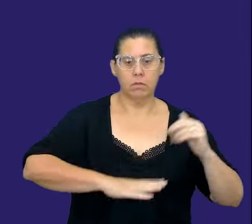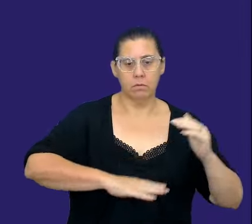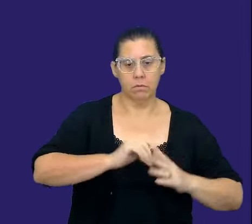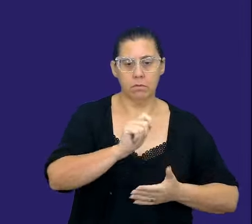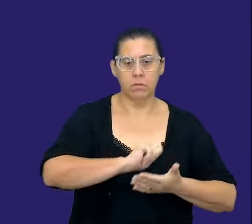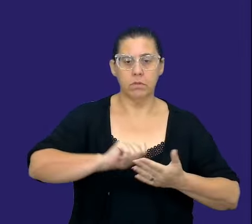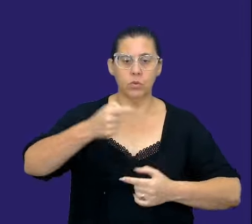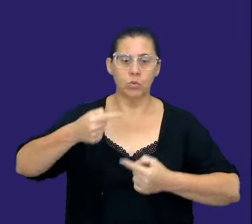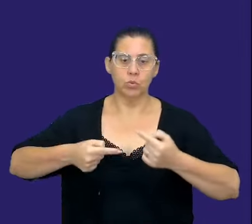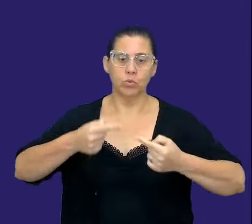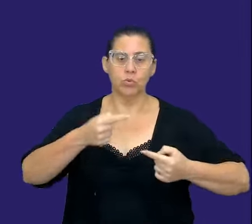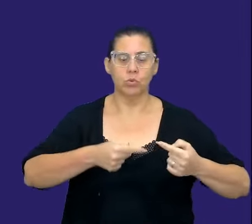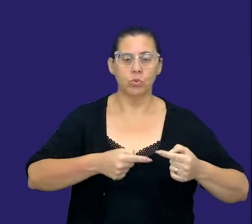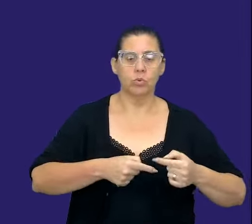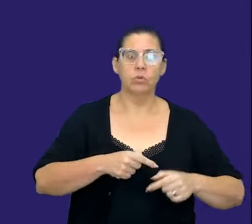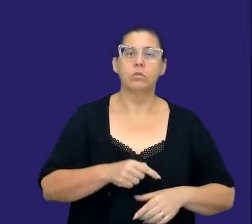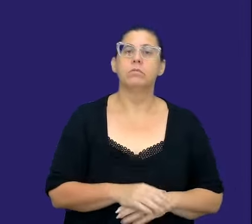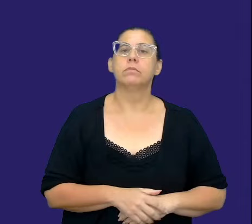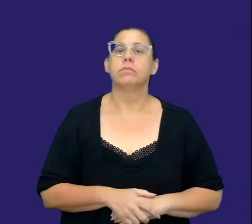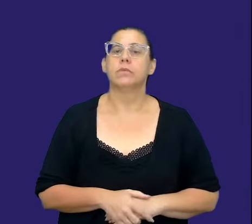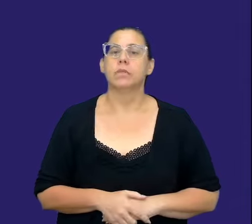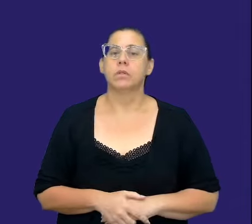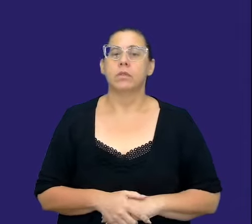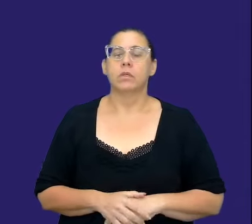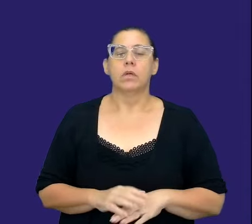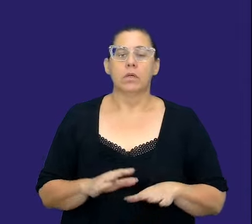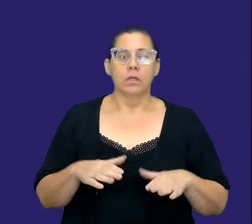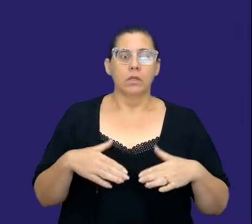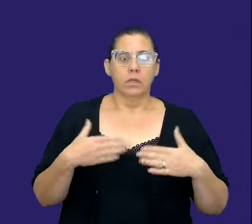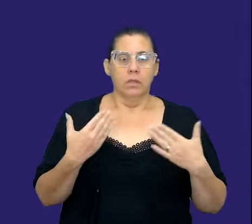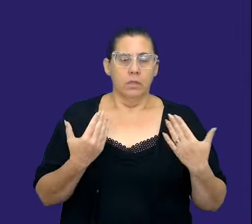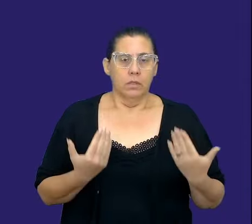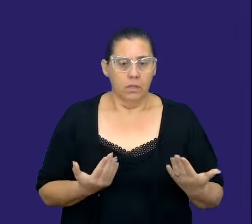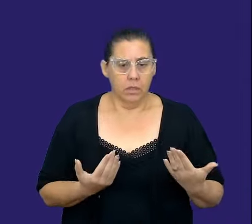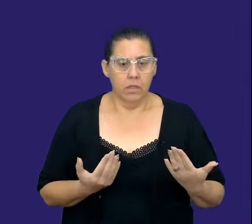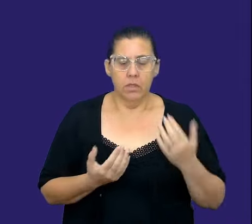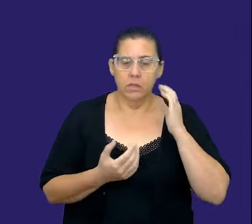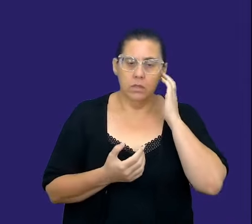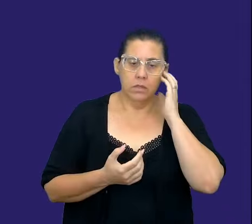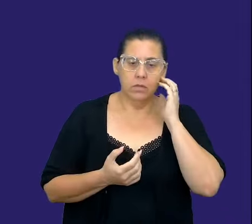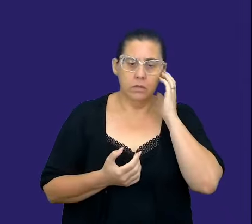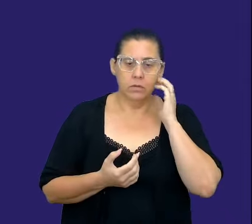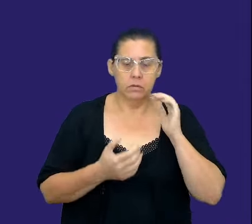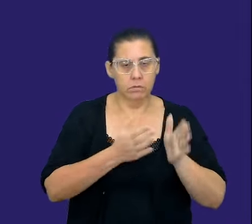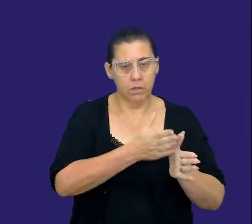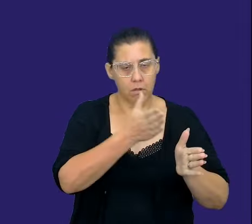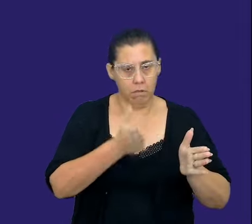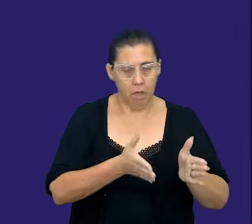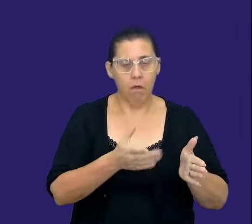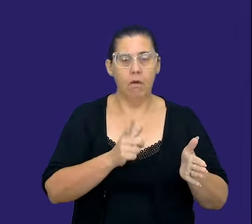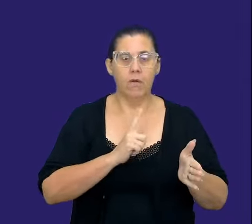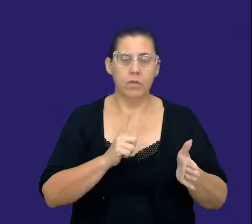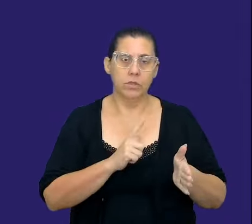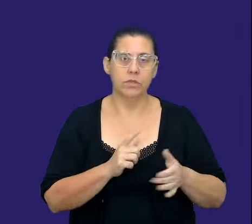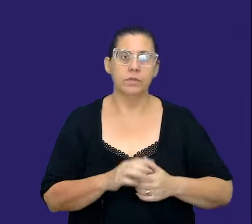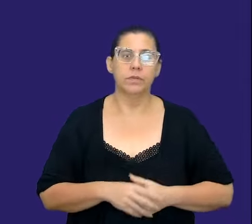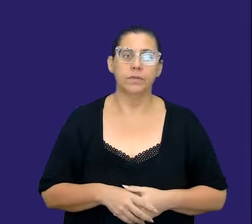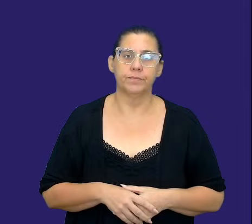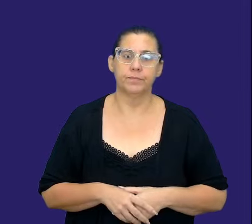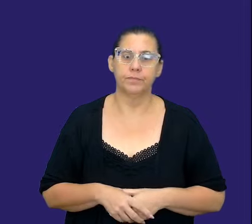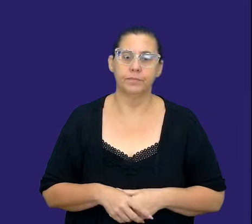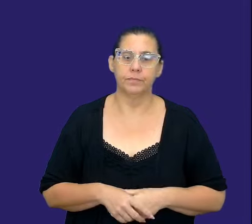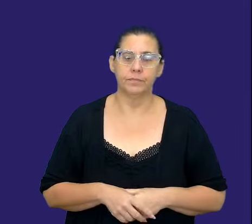escritas discutidos aí na formação de etapa. Então, a formação de etapa foi um pouquinho mais aprofundado, aqui a gente vai